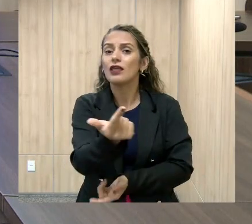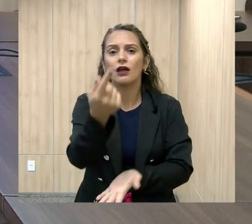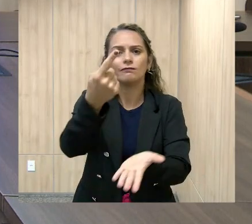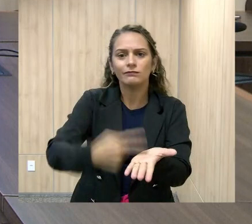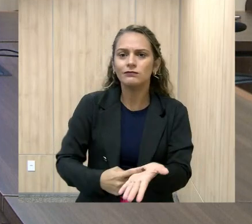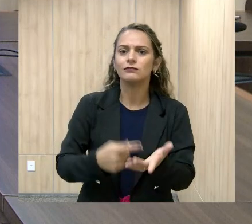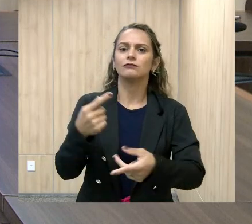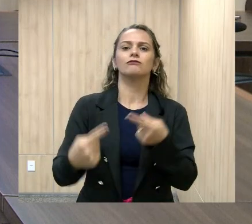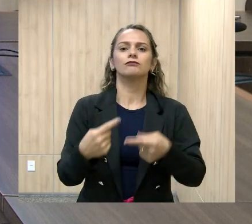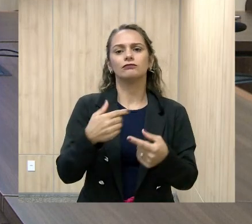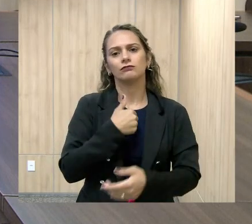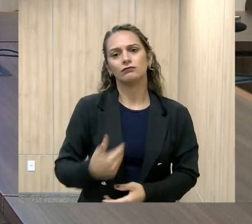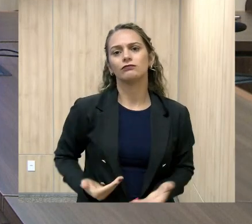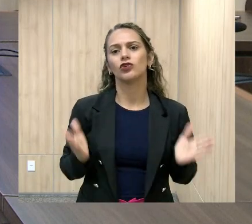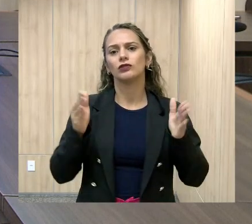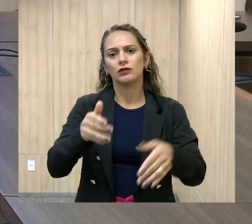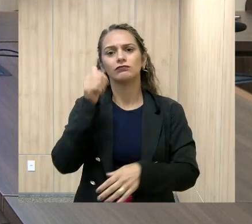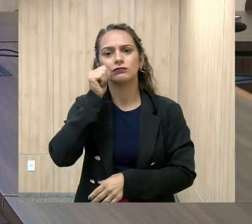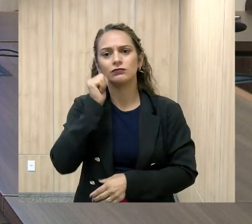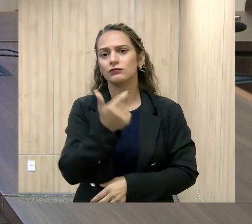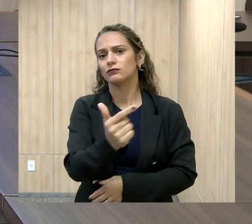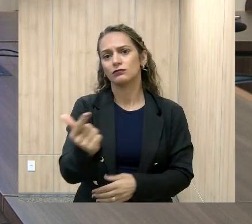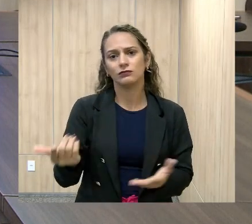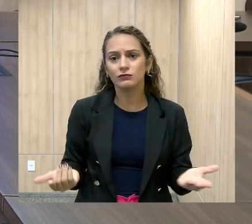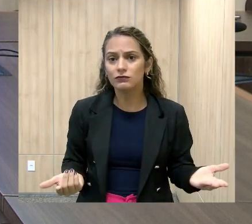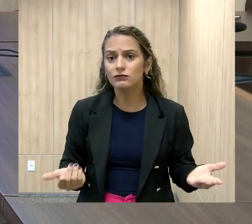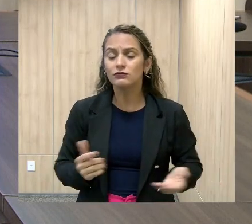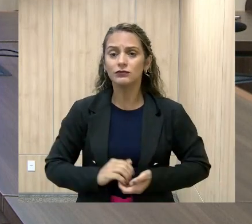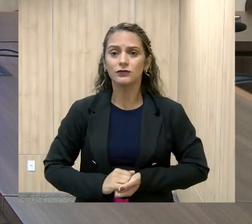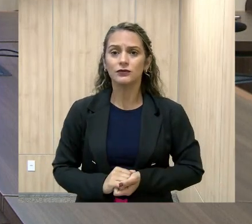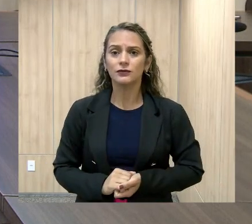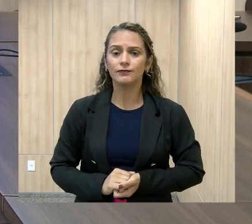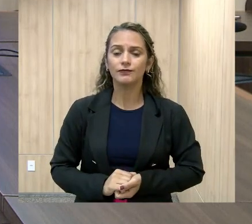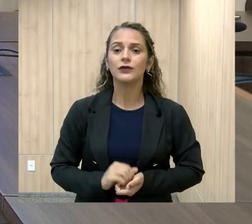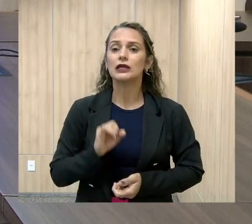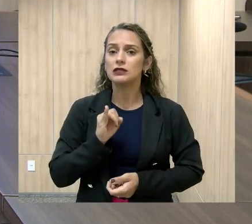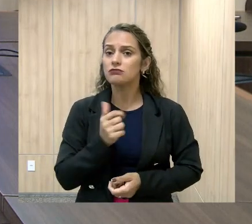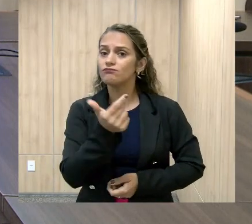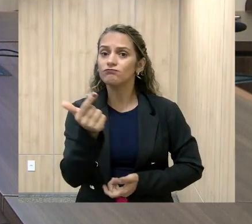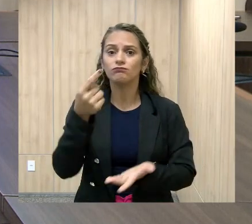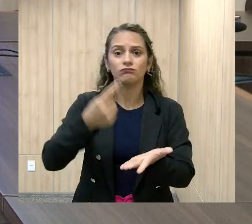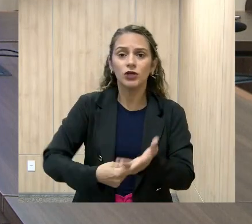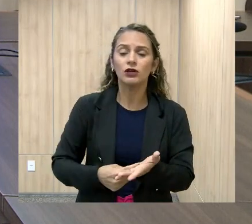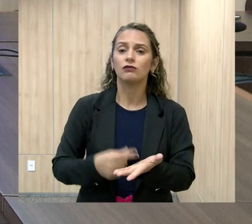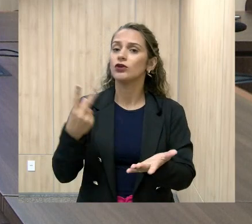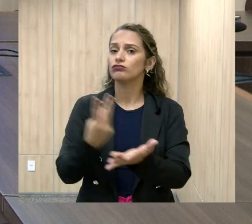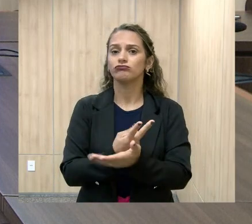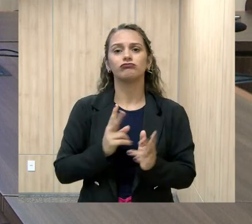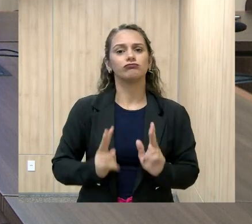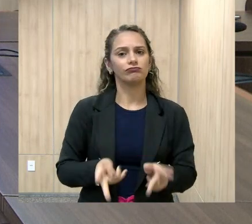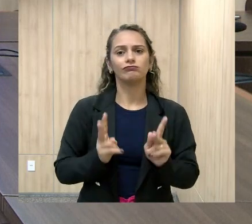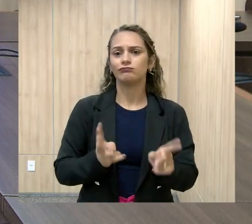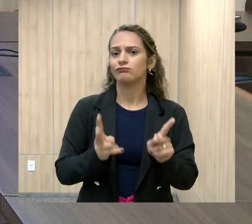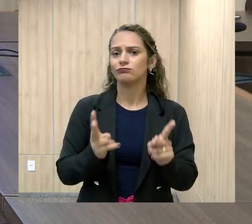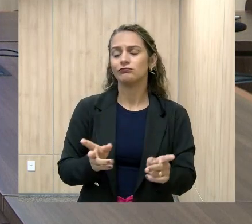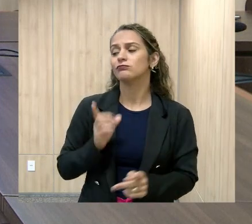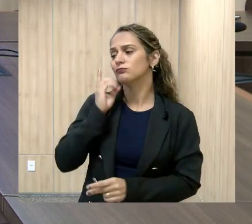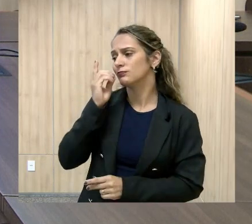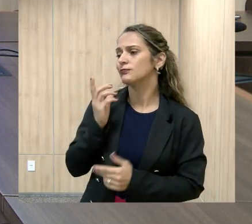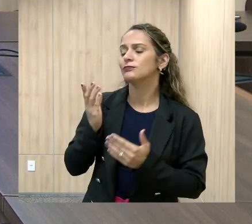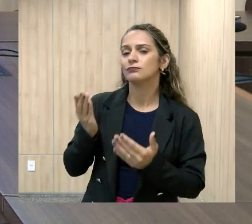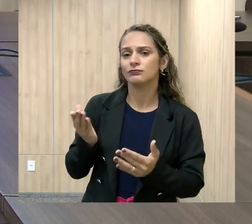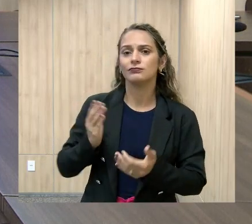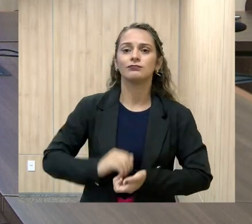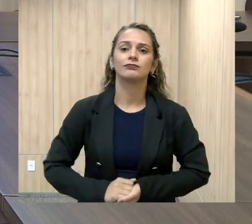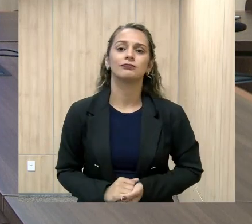não tem comprometimento com as políticas públicas voltadas para as mulheres e enquanto não houver esse comprometimento isso vai continuar acontecendo